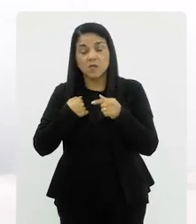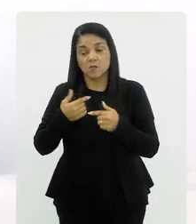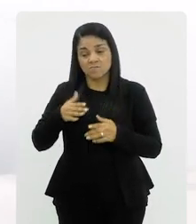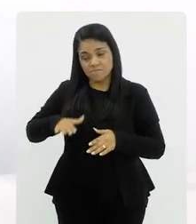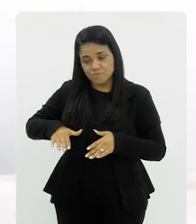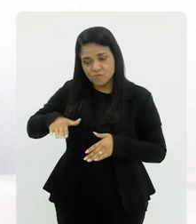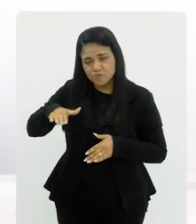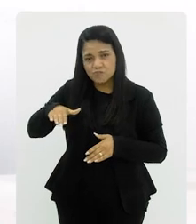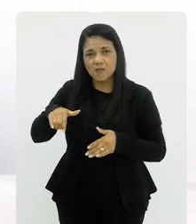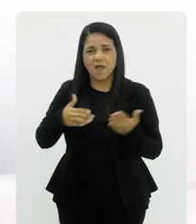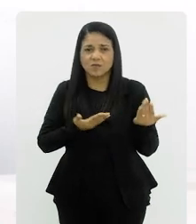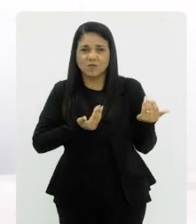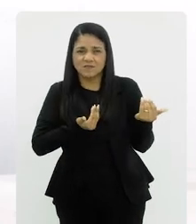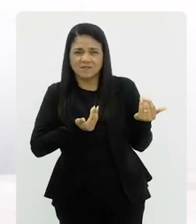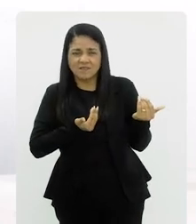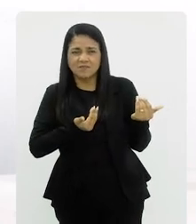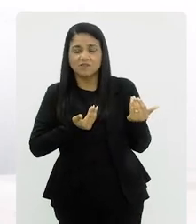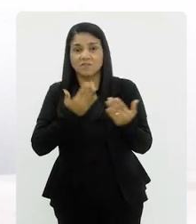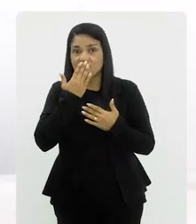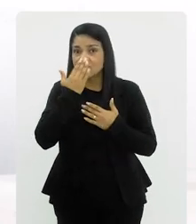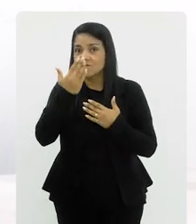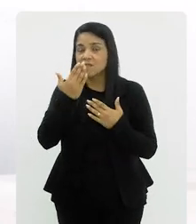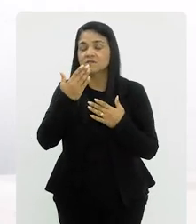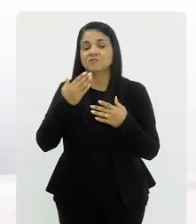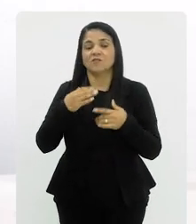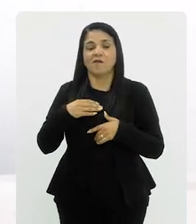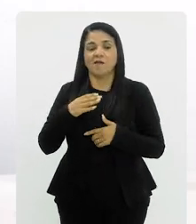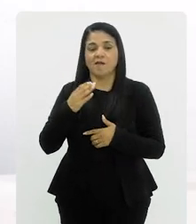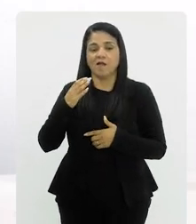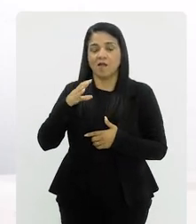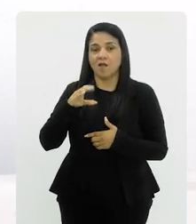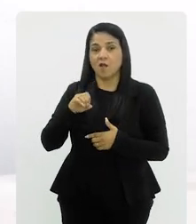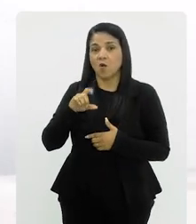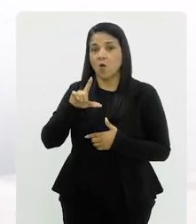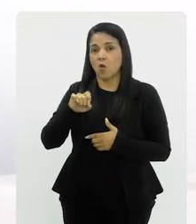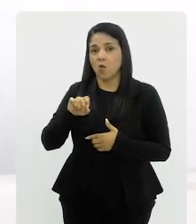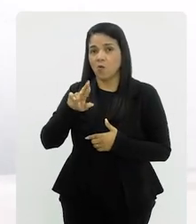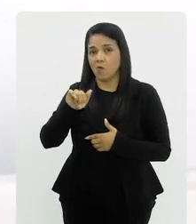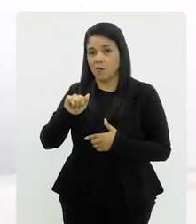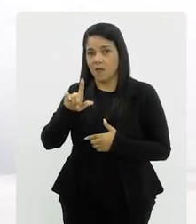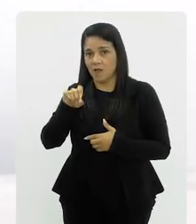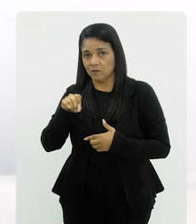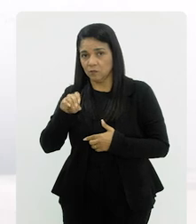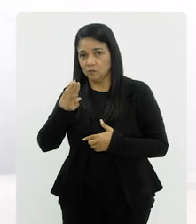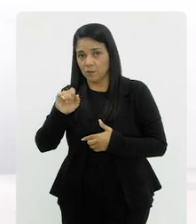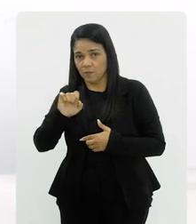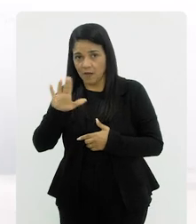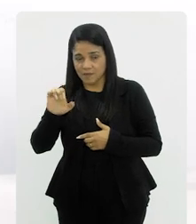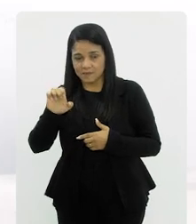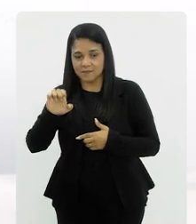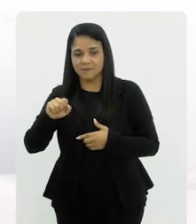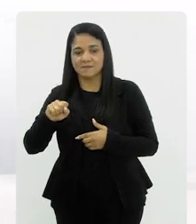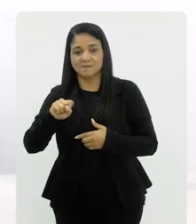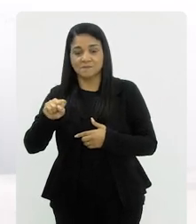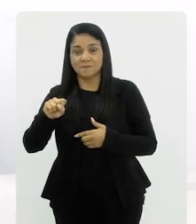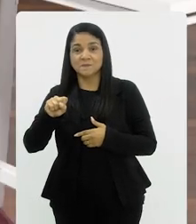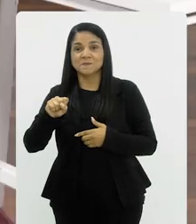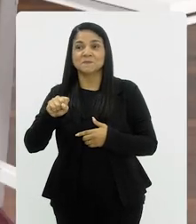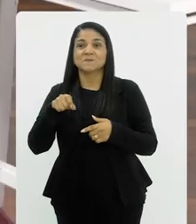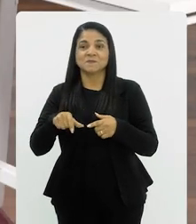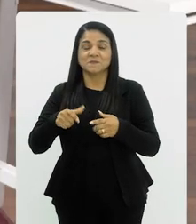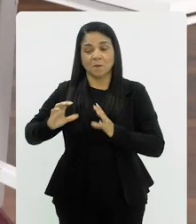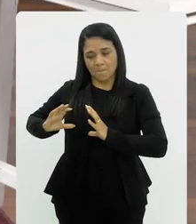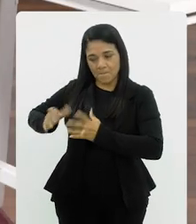escola de samba, né? Qual? Na Colorado do Brás. E era normal a gente fugir da escola para ir para a escola de samba. Não, não é